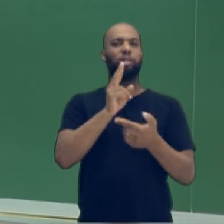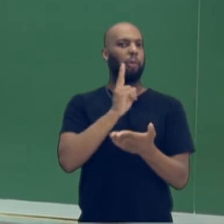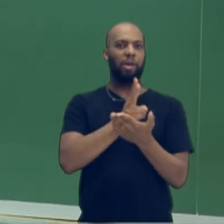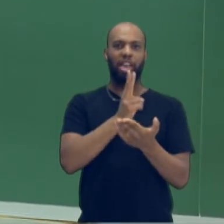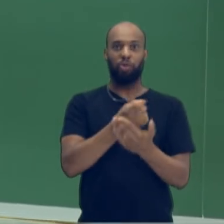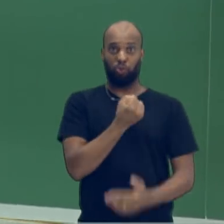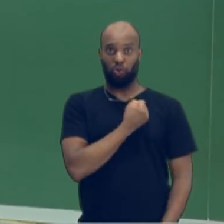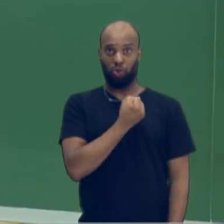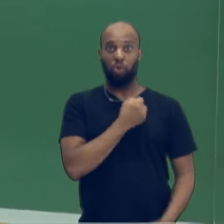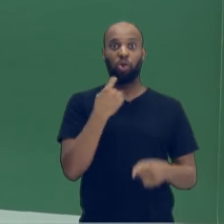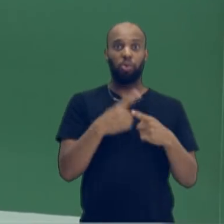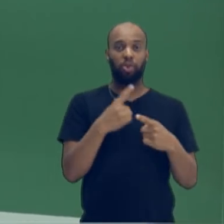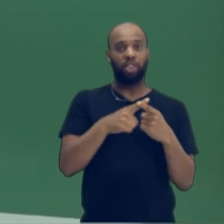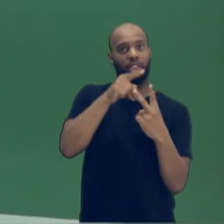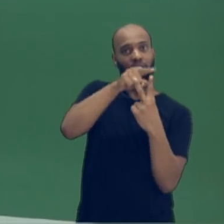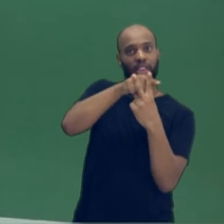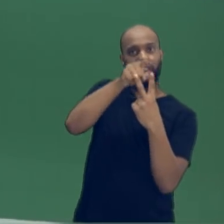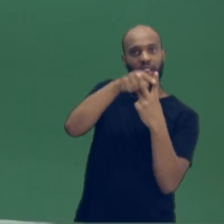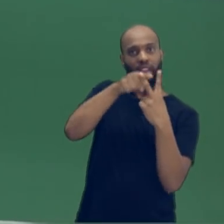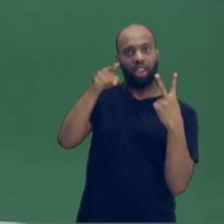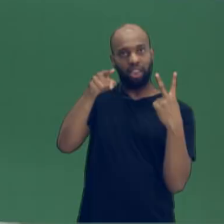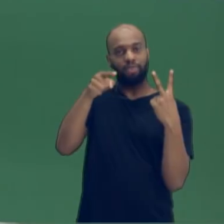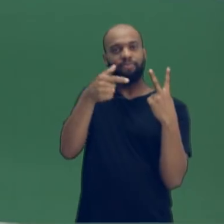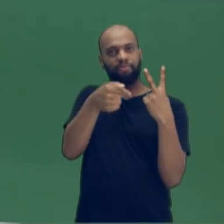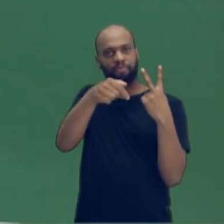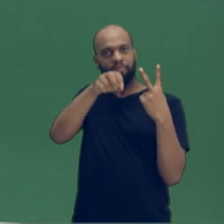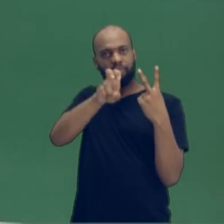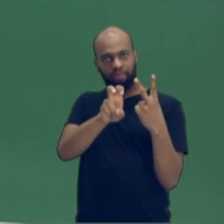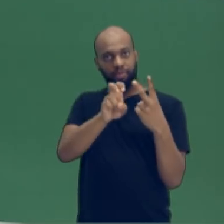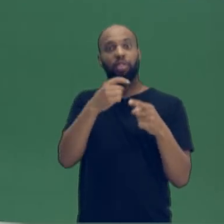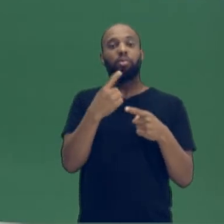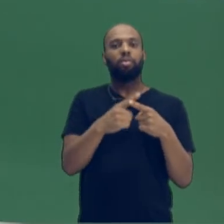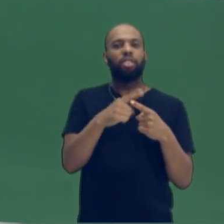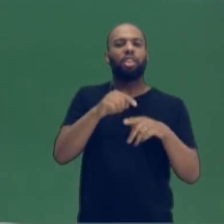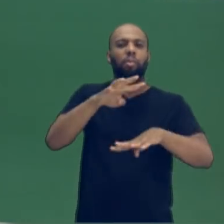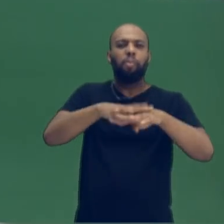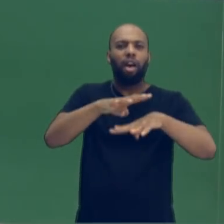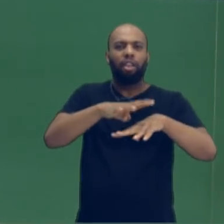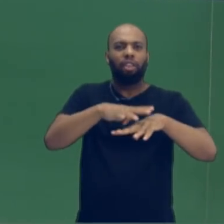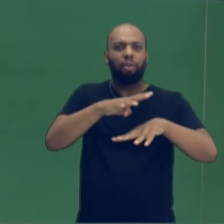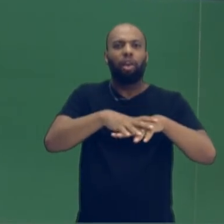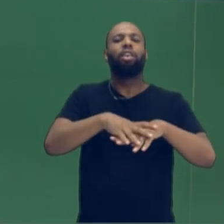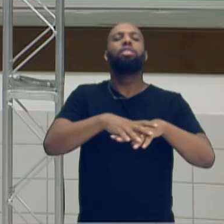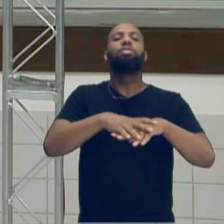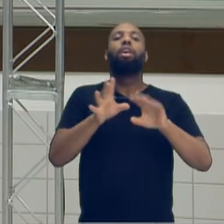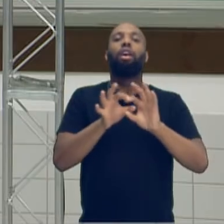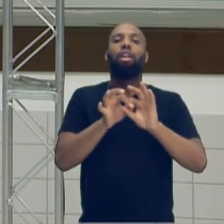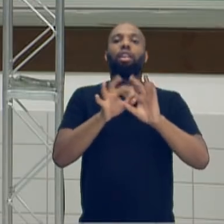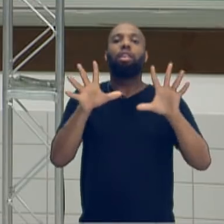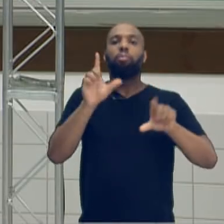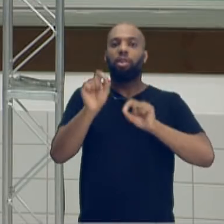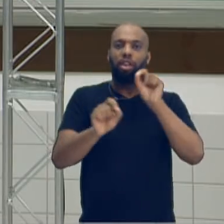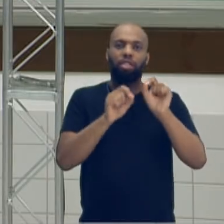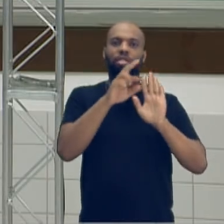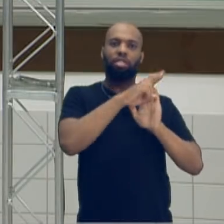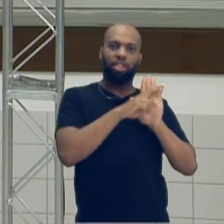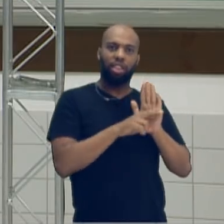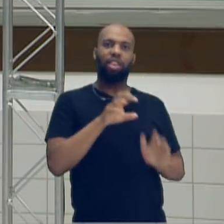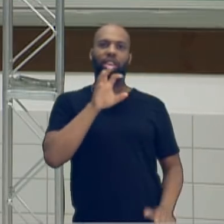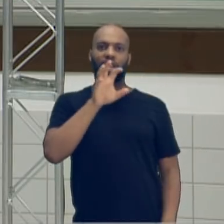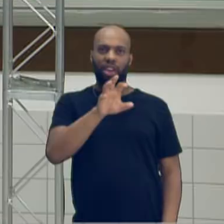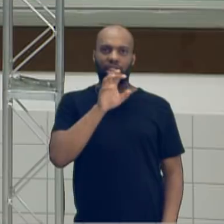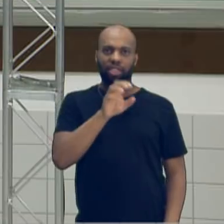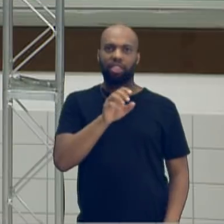seja, a raiz quadrada de 75. Lembrando que a matemática ela permite essa propriedade